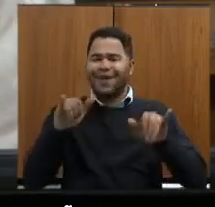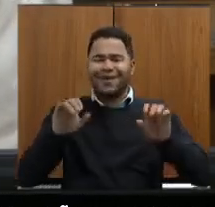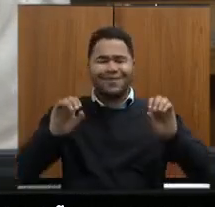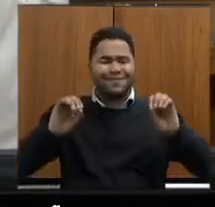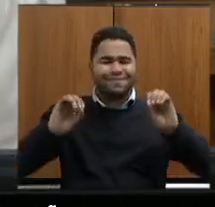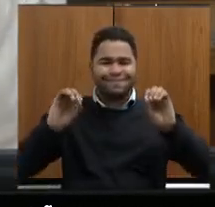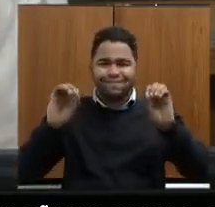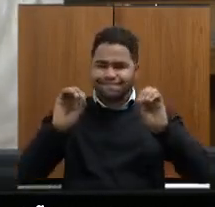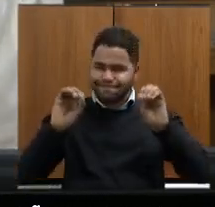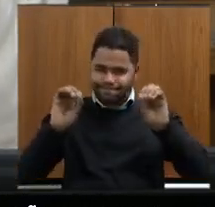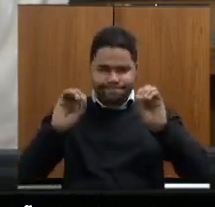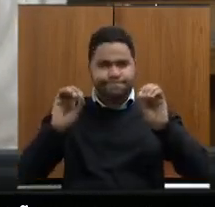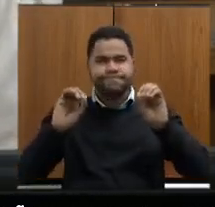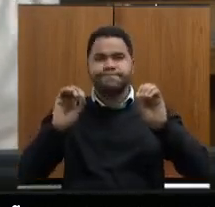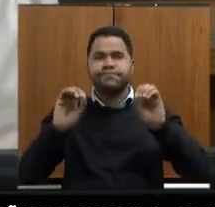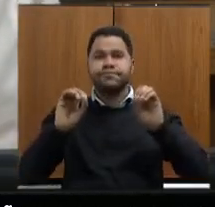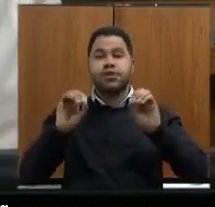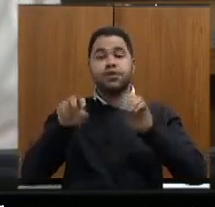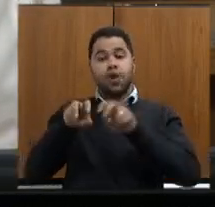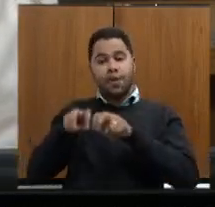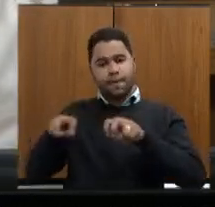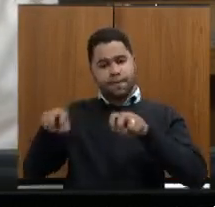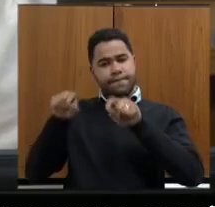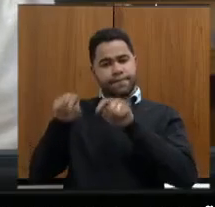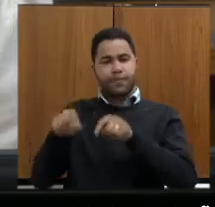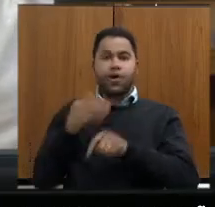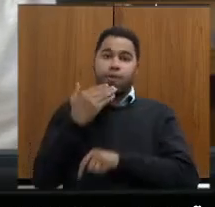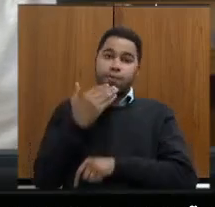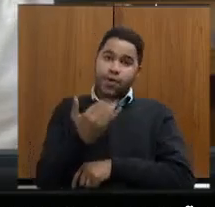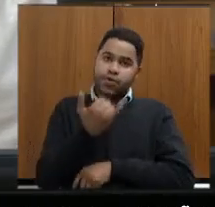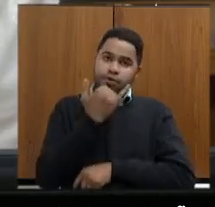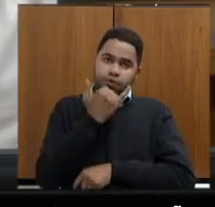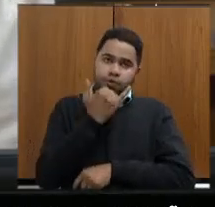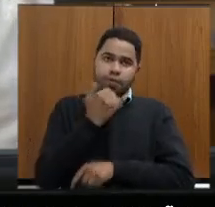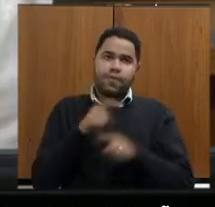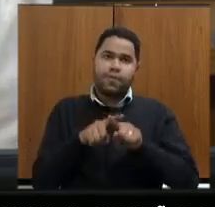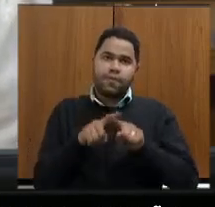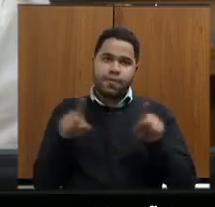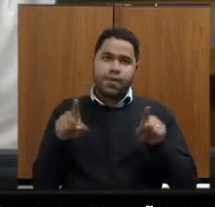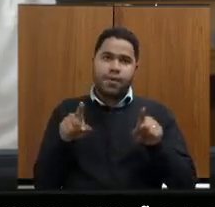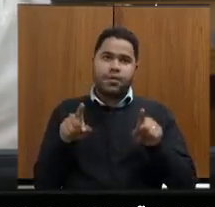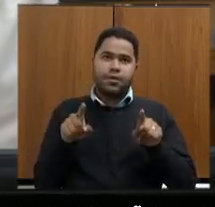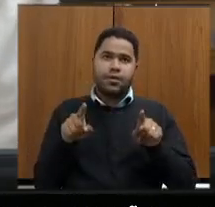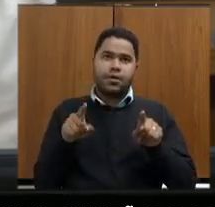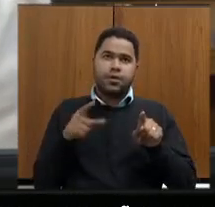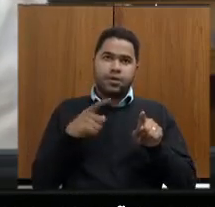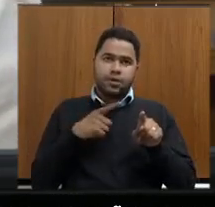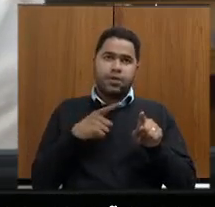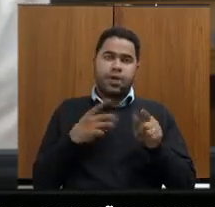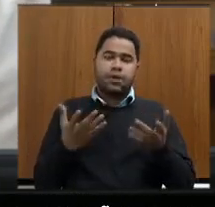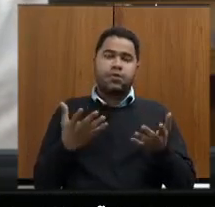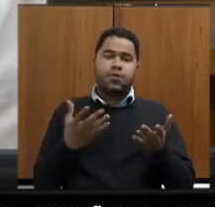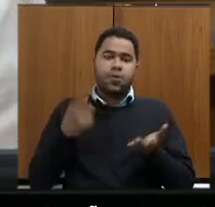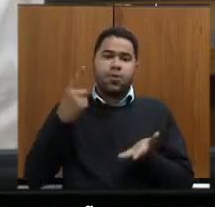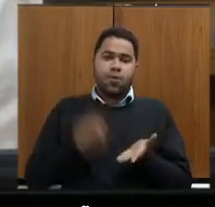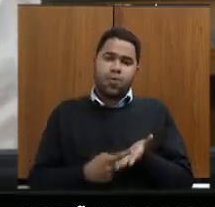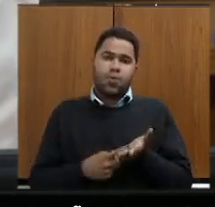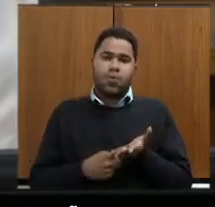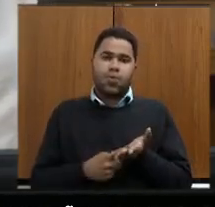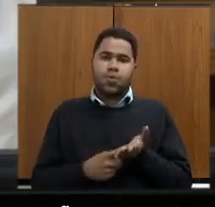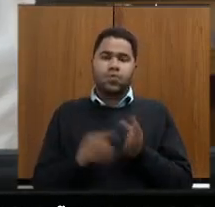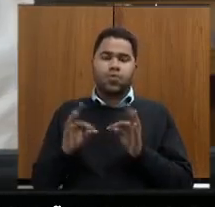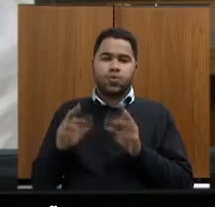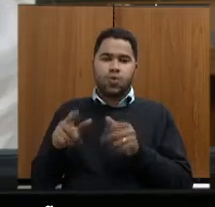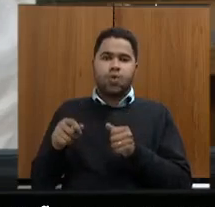ninguém falasse de nada fora daquela mesa ali então eu peço desculpas mas ali uma um acordo